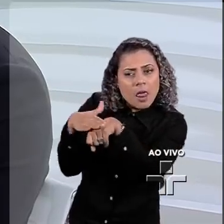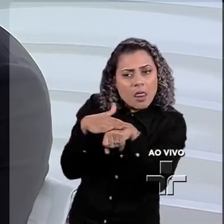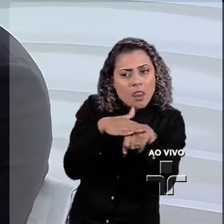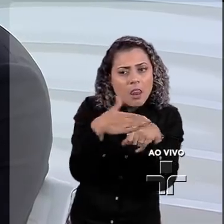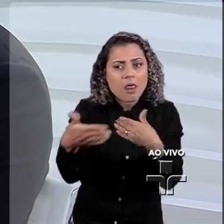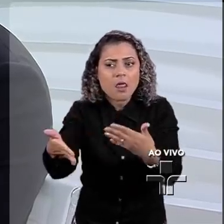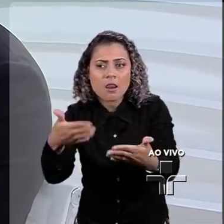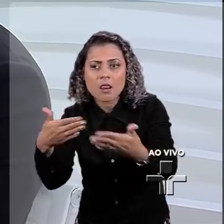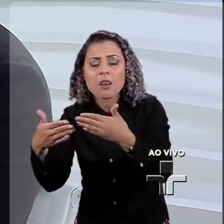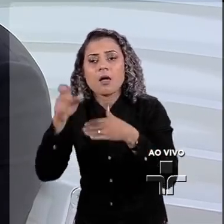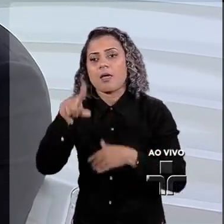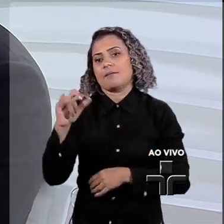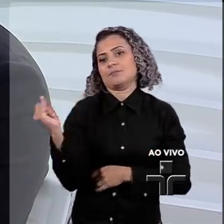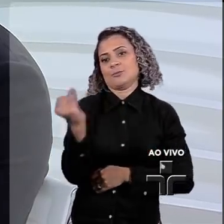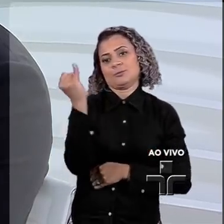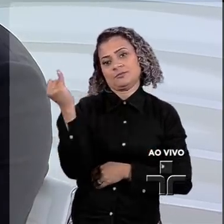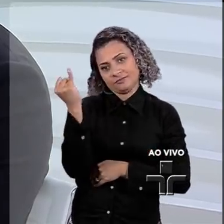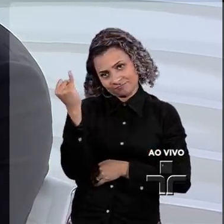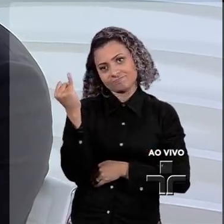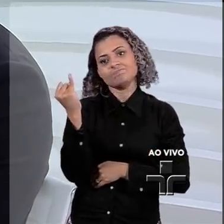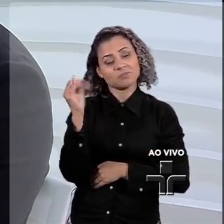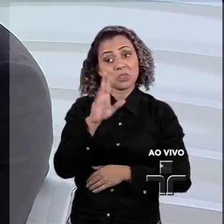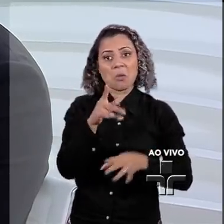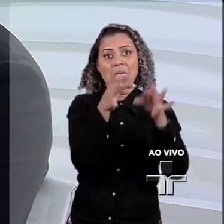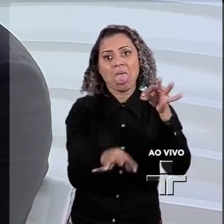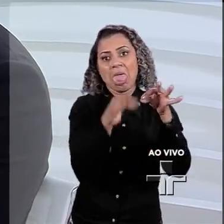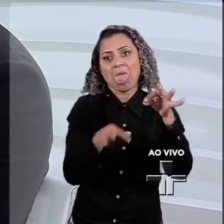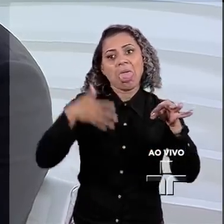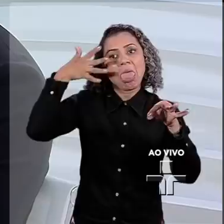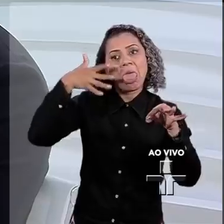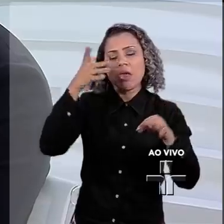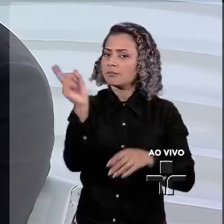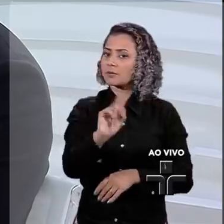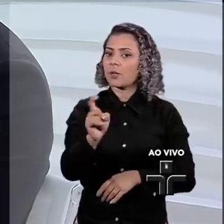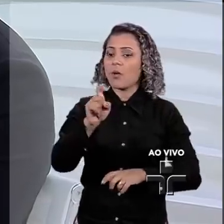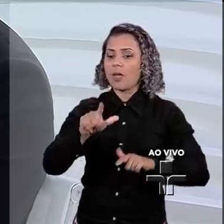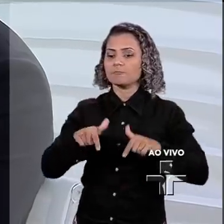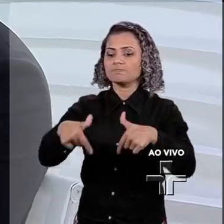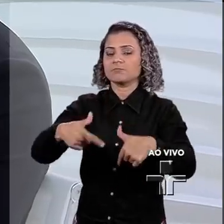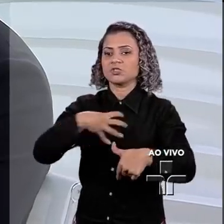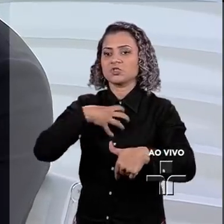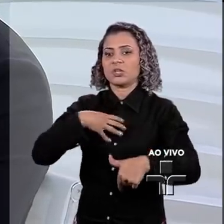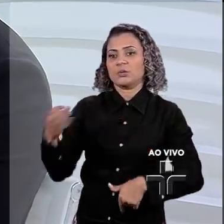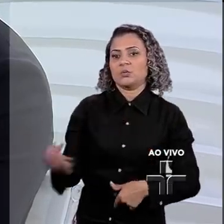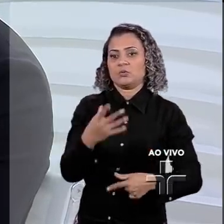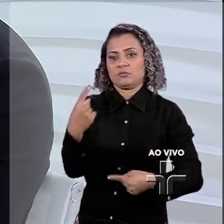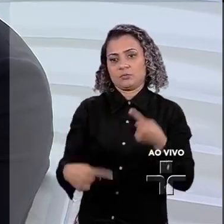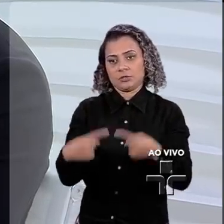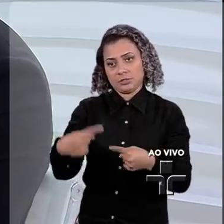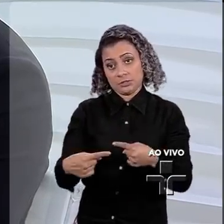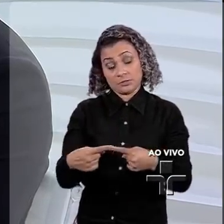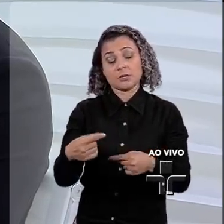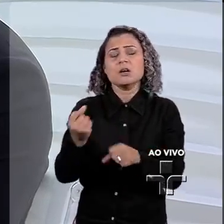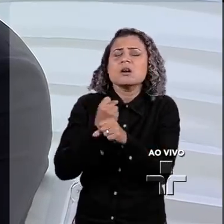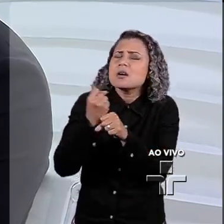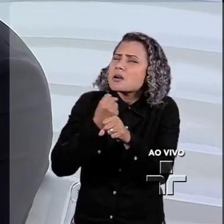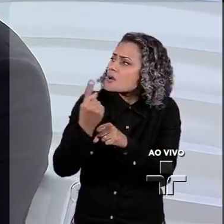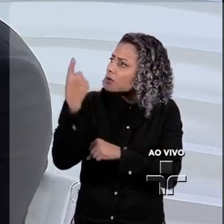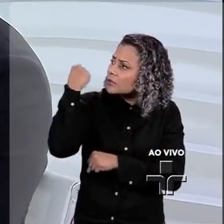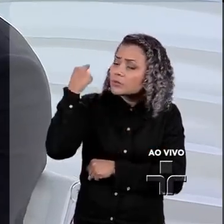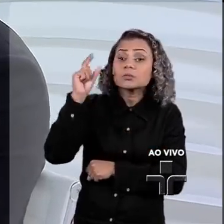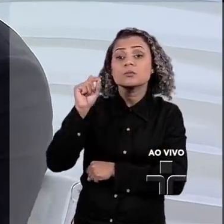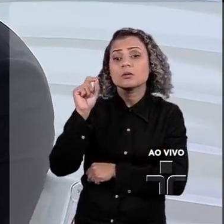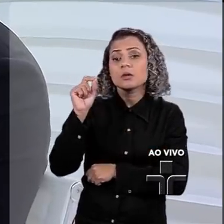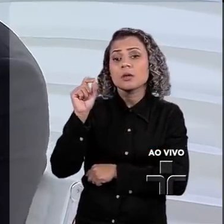esse diálogo que é uma nova postura de se fazer política. Eu acho que durante muito tempo o político